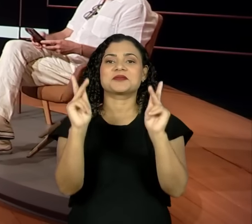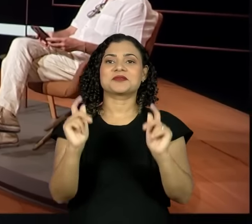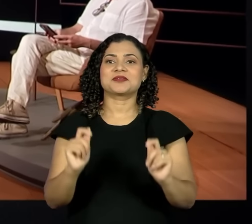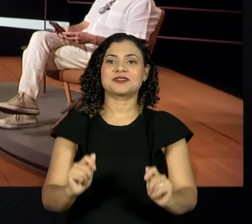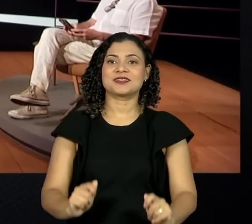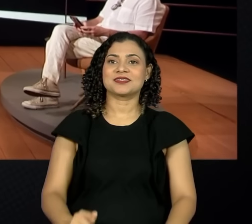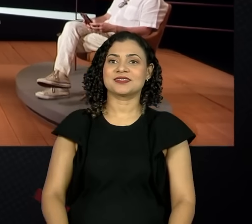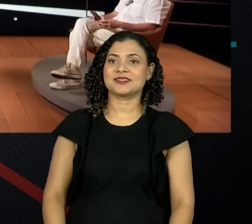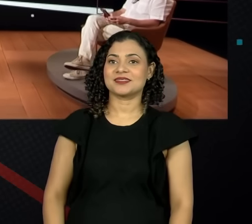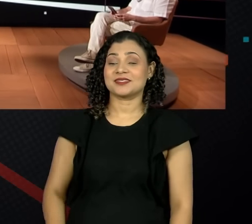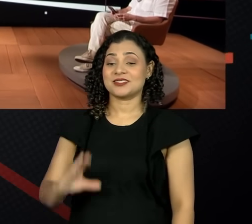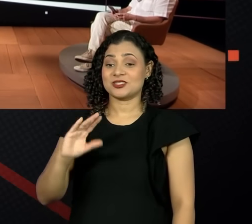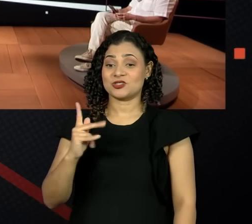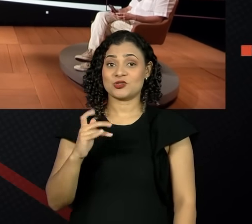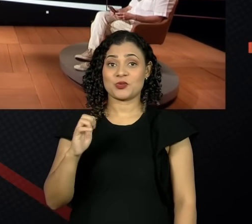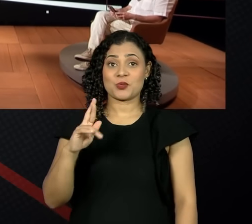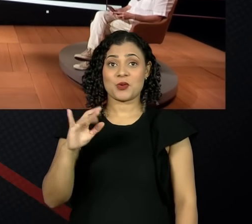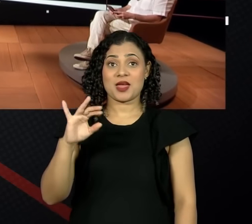boque Chico